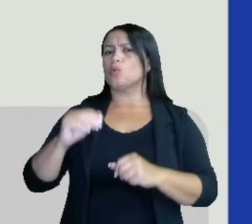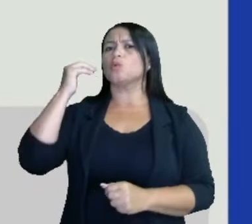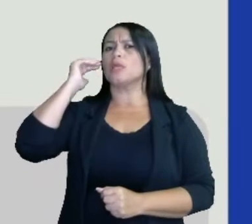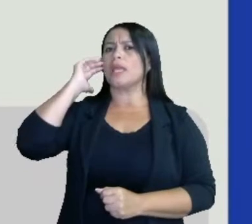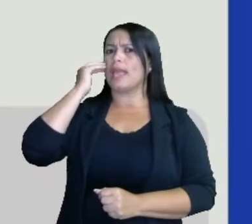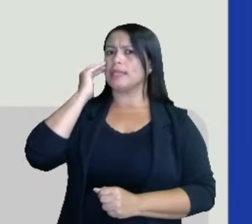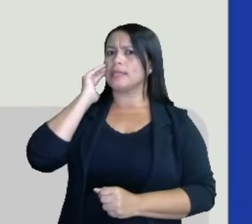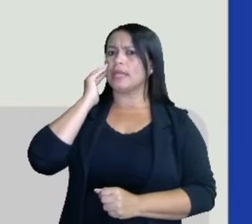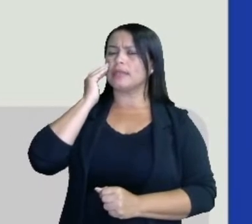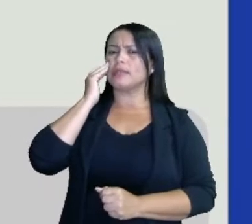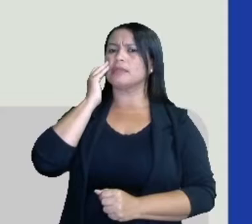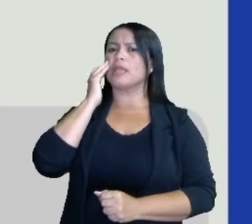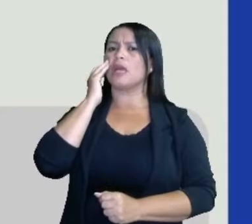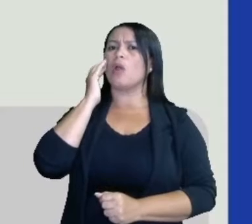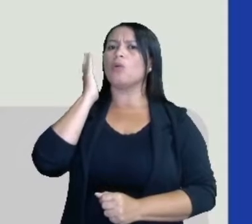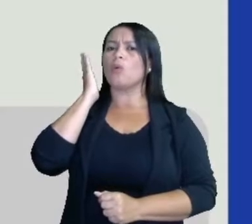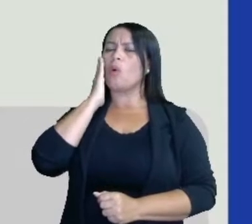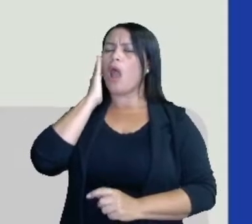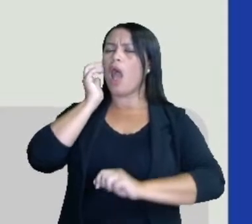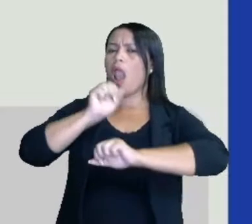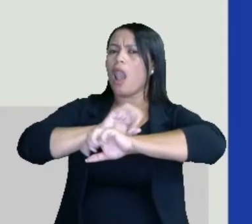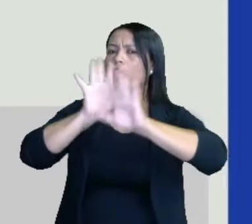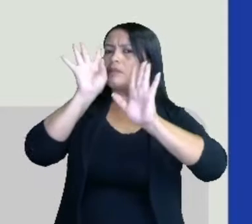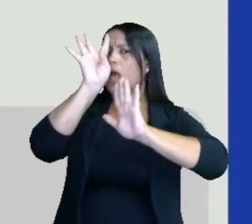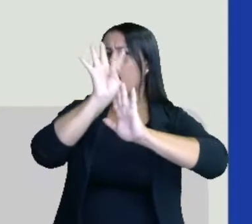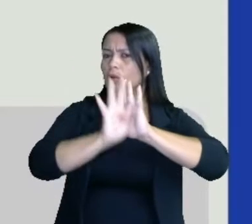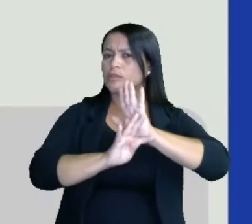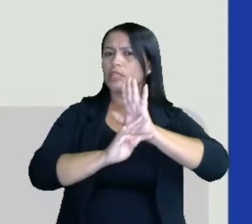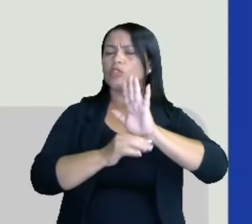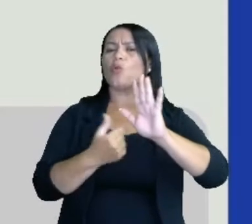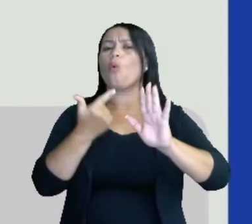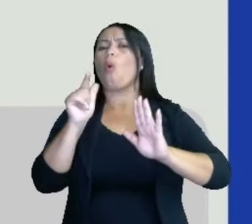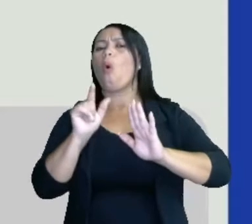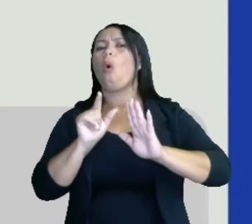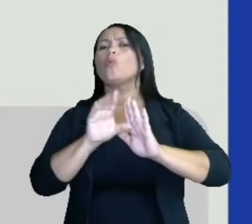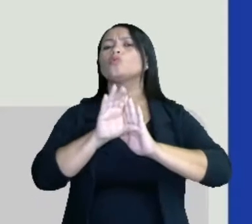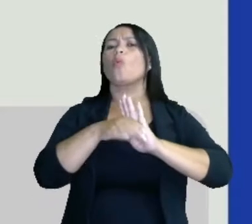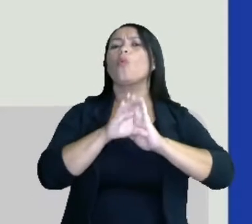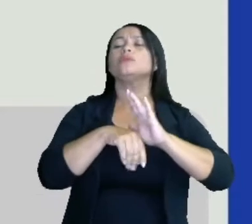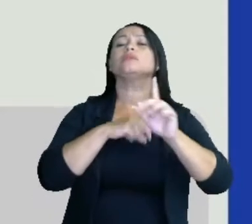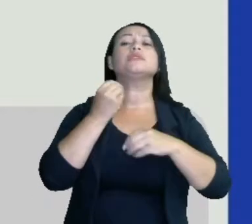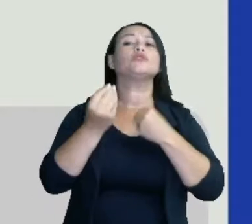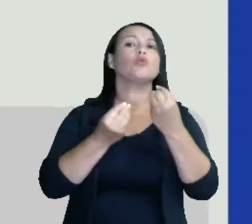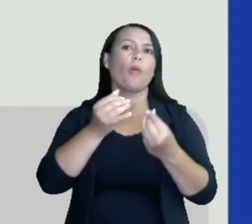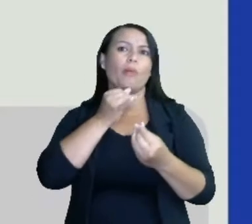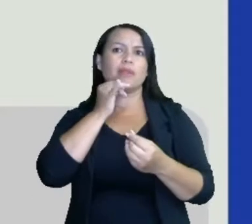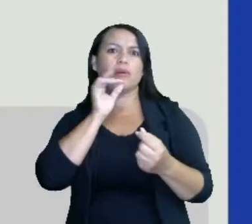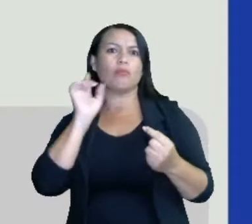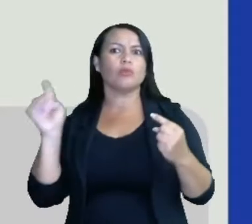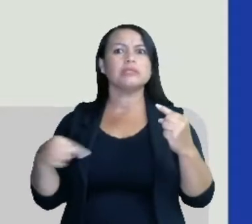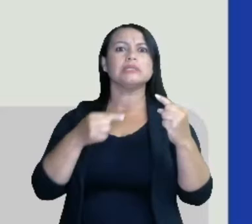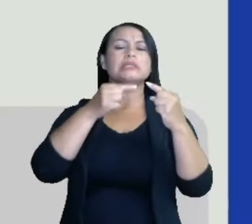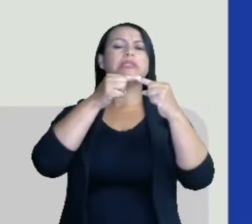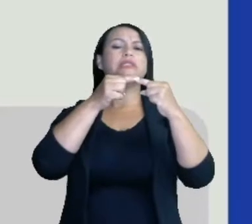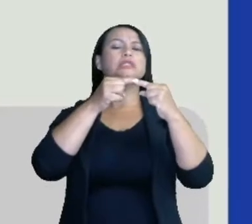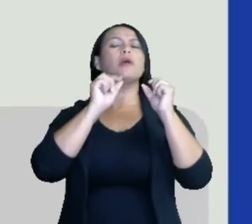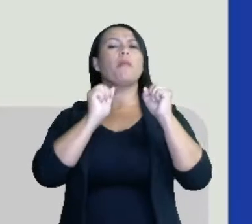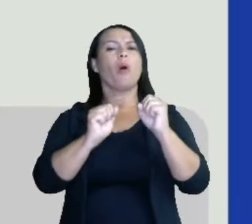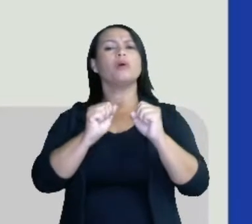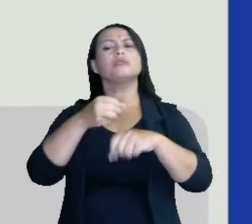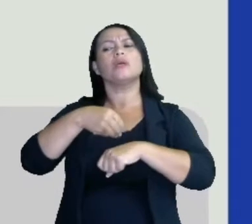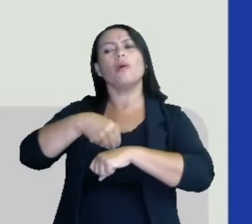é um texto. Outra forma de conceituação é pensar que tudo aquilo que produz um sentido completo, que seja uma